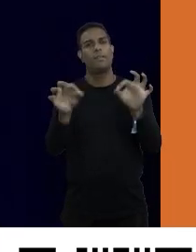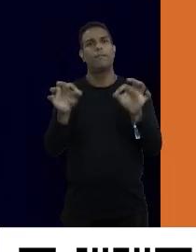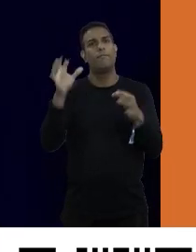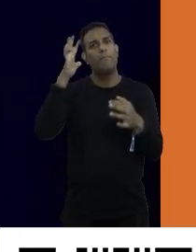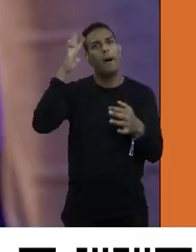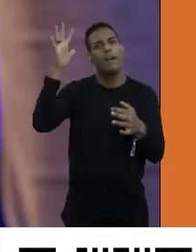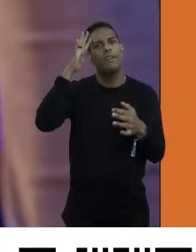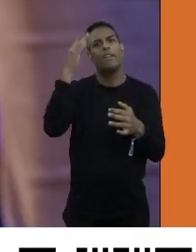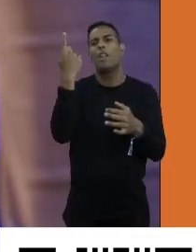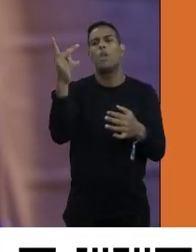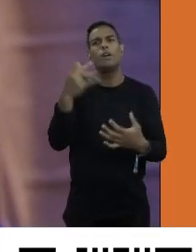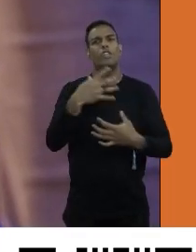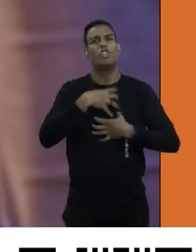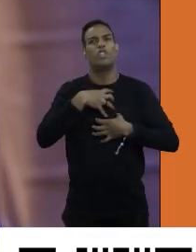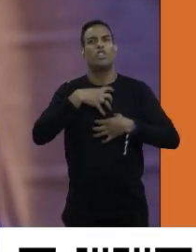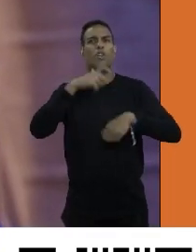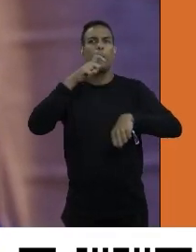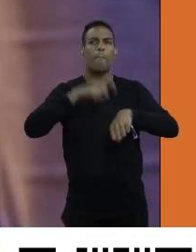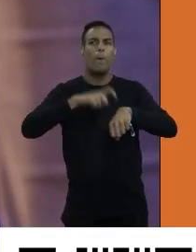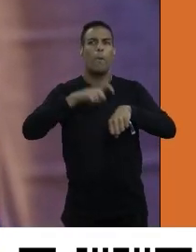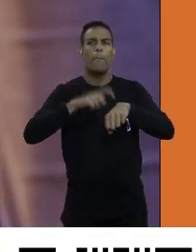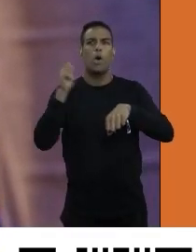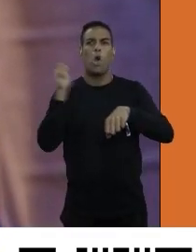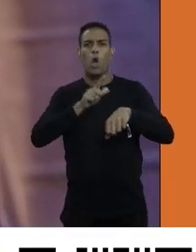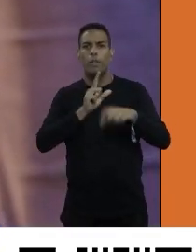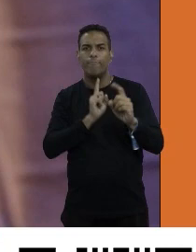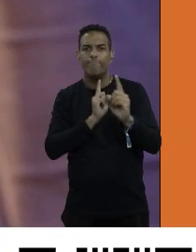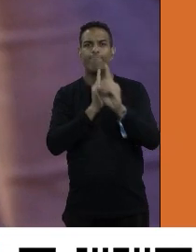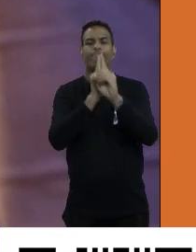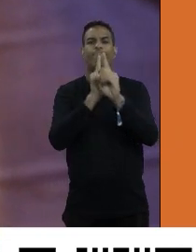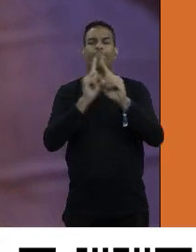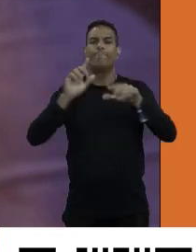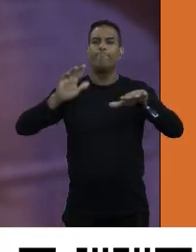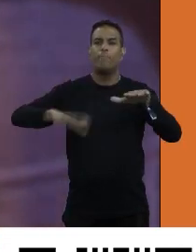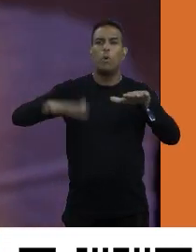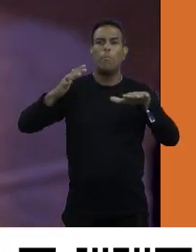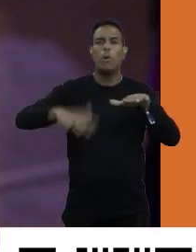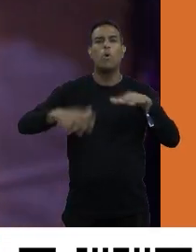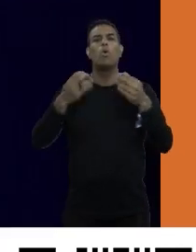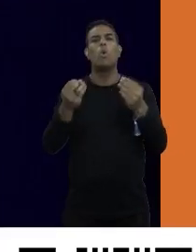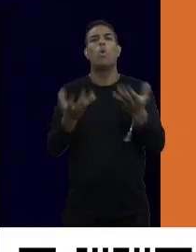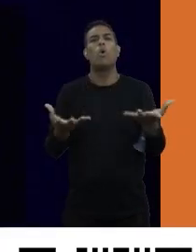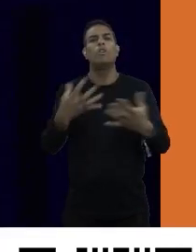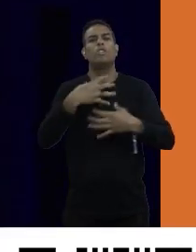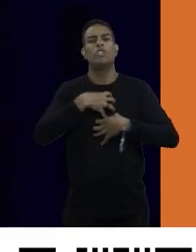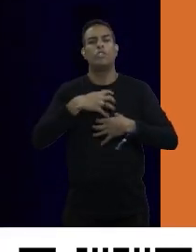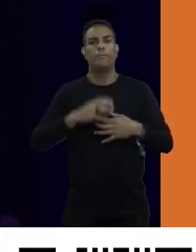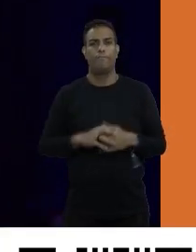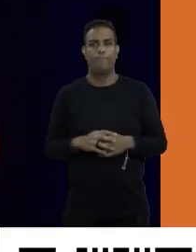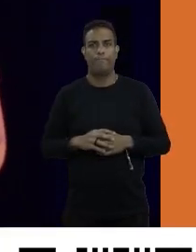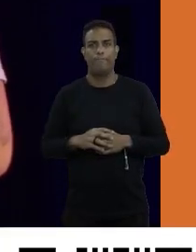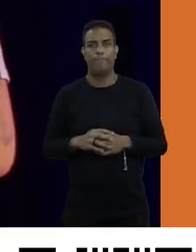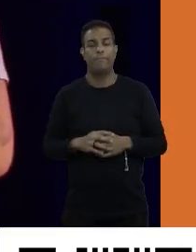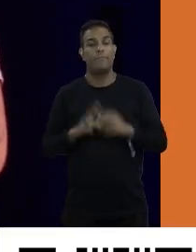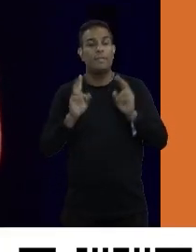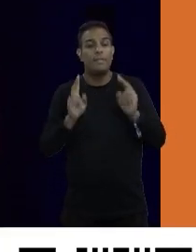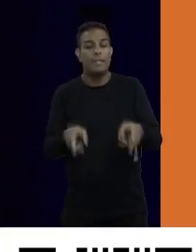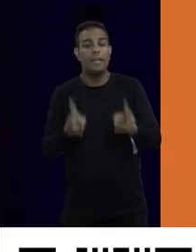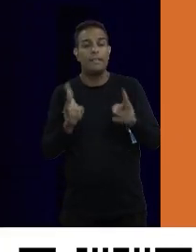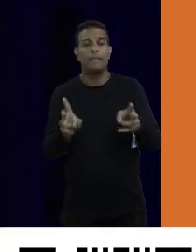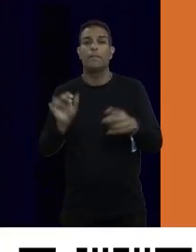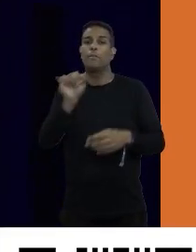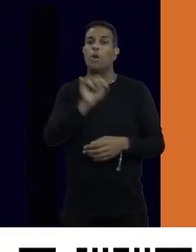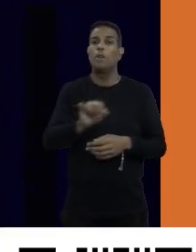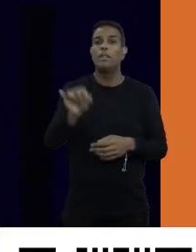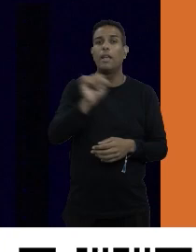passou na tua cabeça naquele momento que você foi para o saque? Aquele momento que você pegou a bola ali? A gente tem sempre momentos importantes